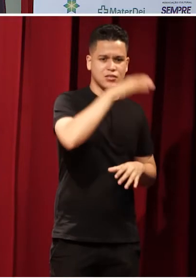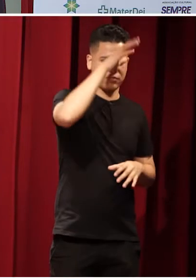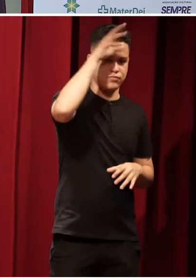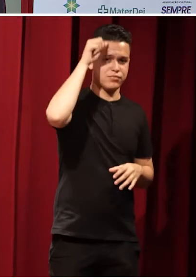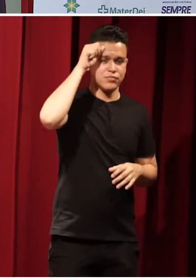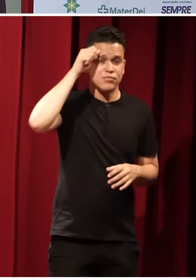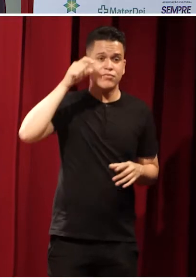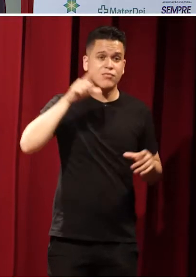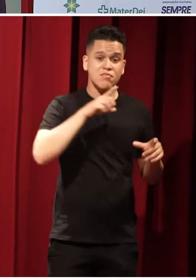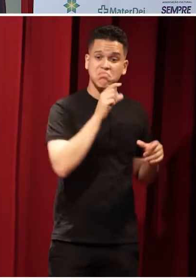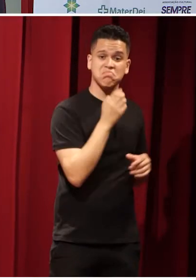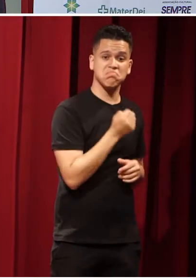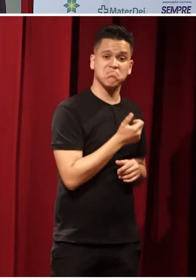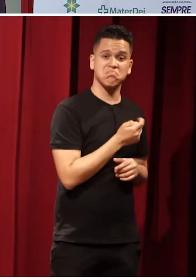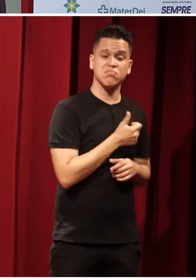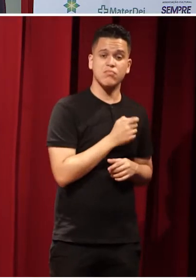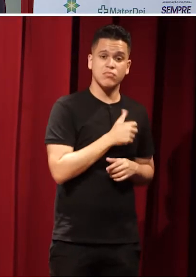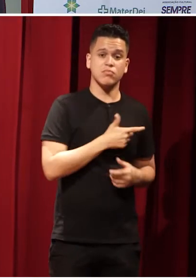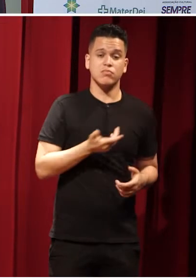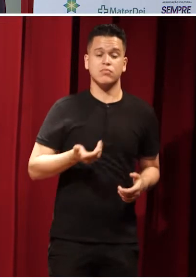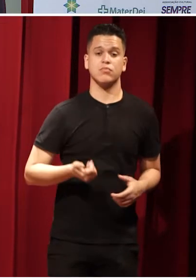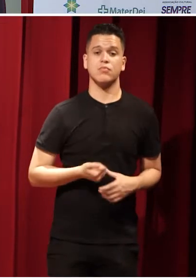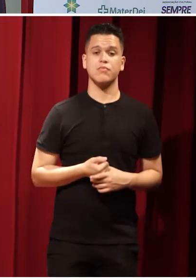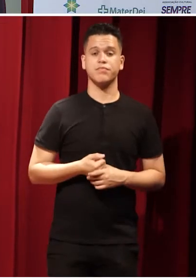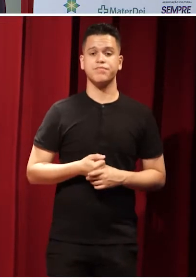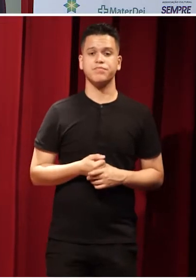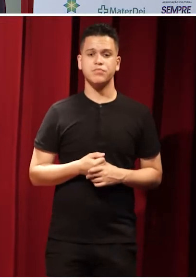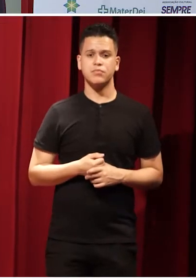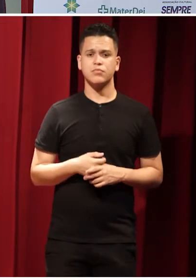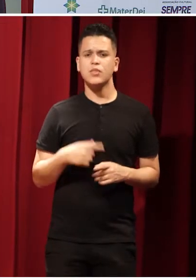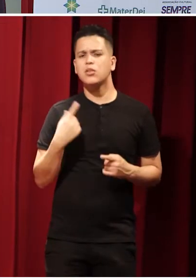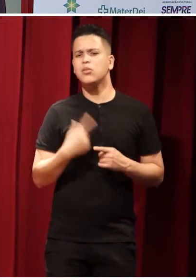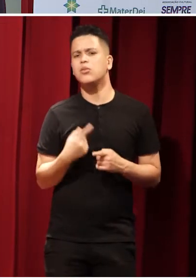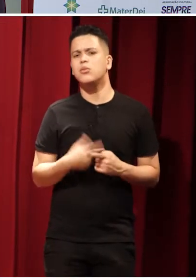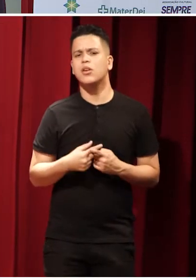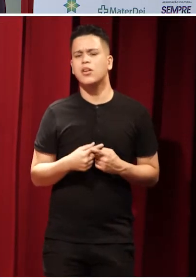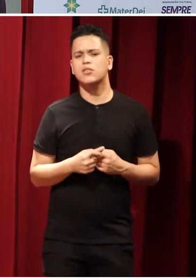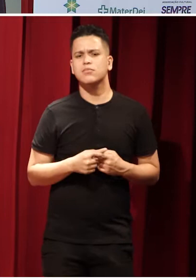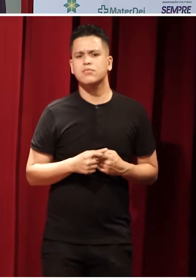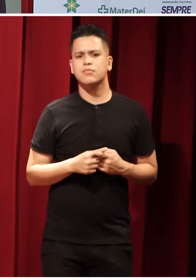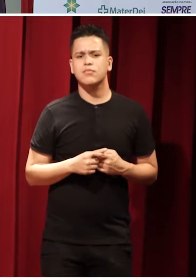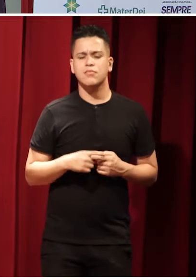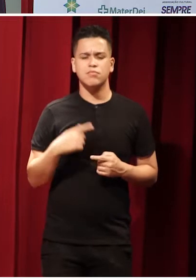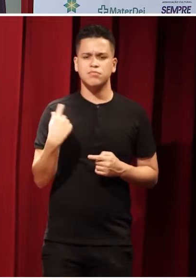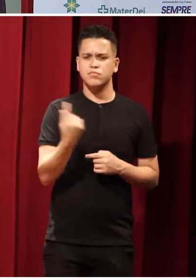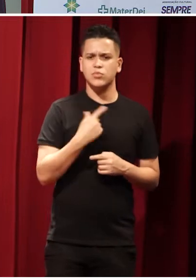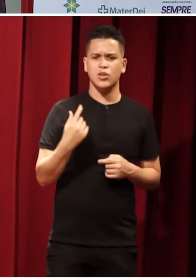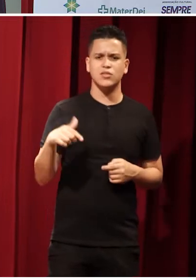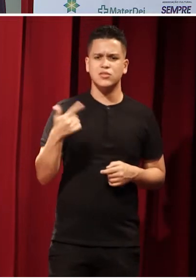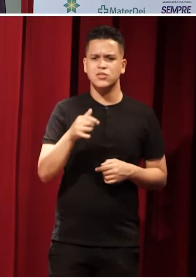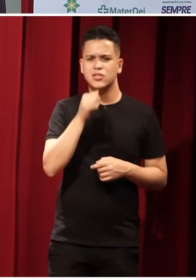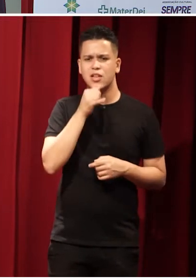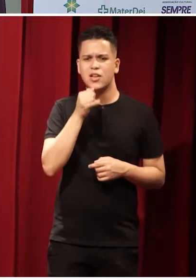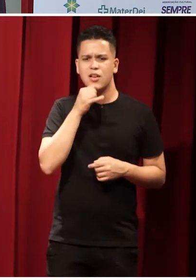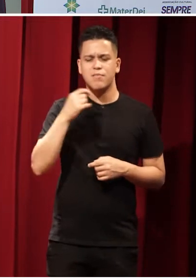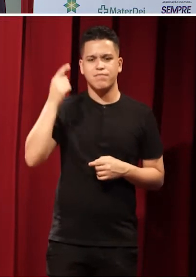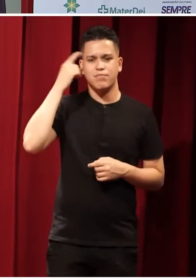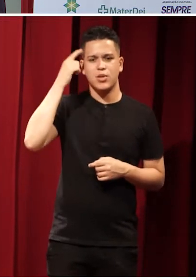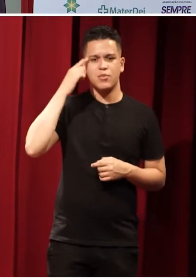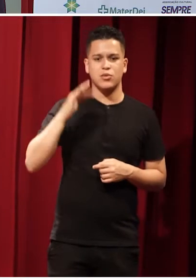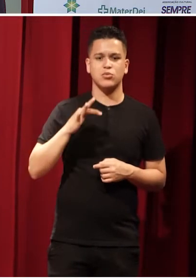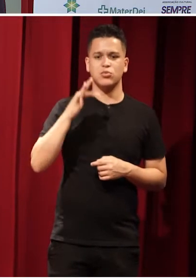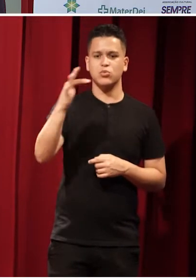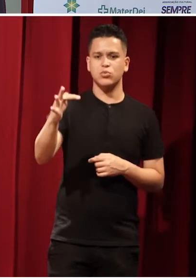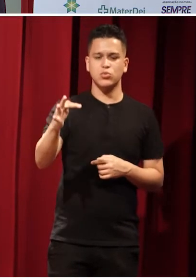número escasso. Por quê? Porque a expectativa de legalização das terras invadidas eram